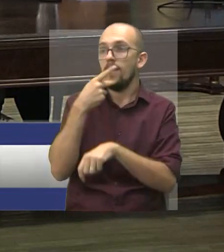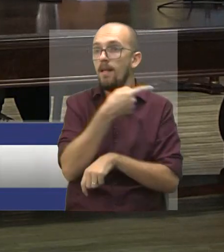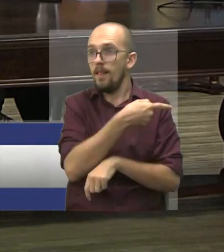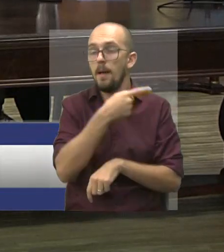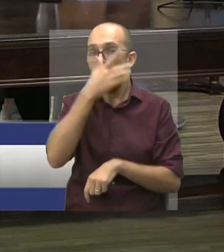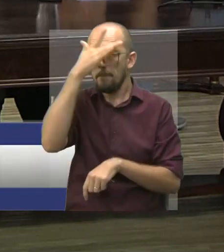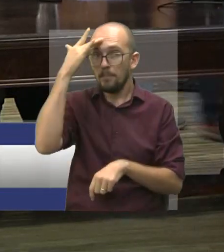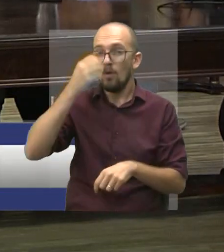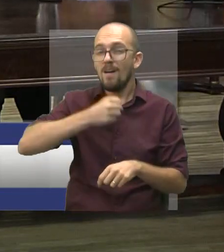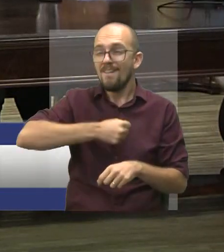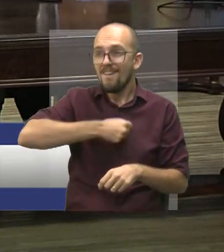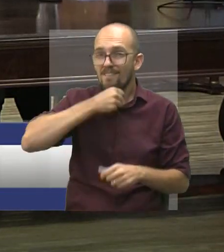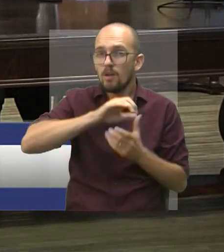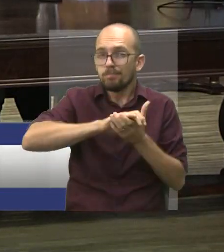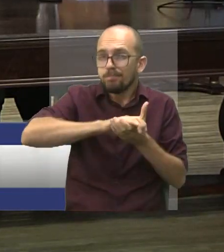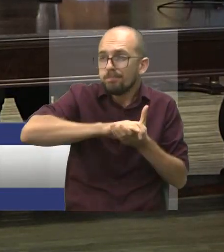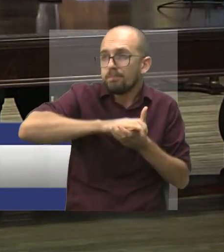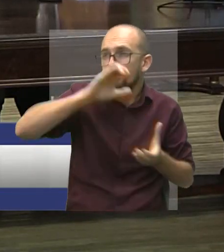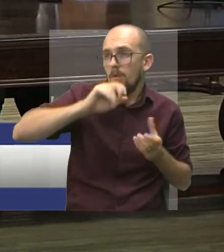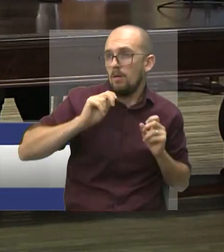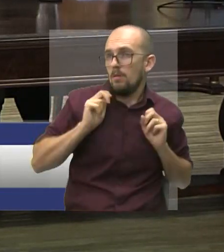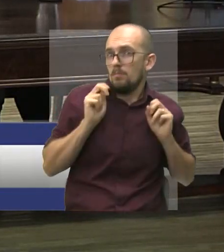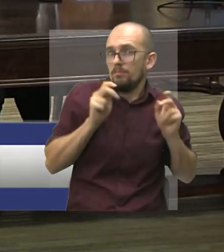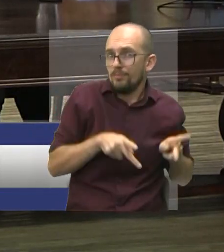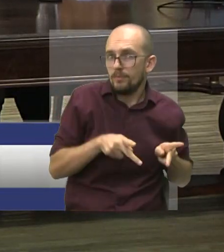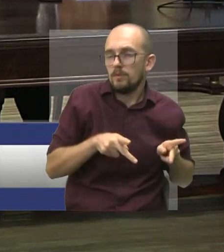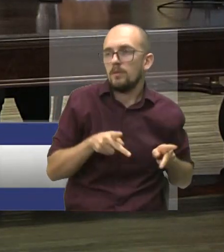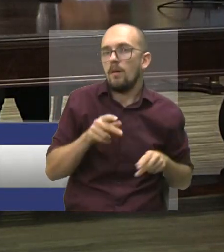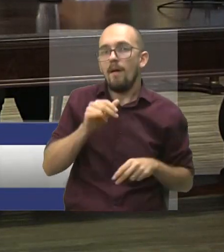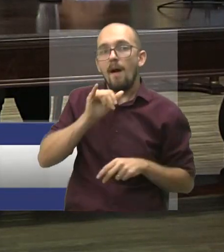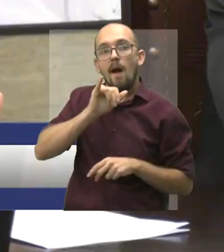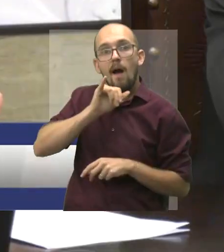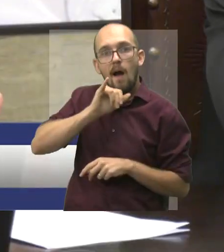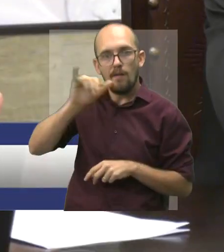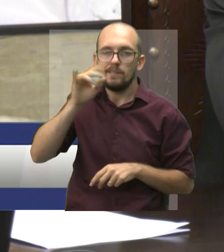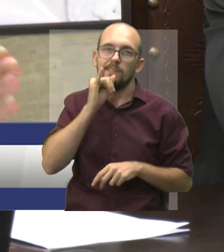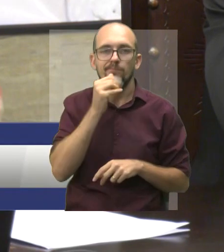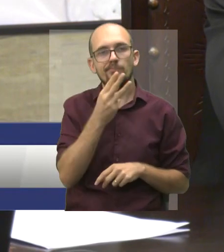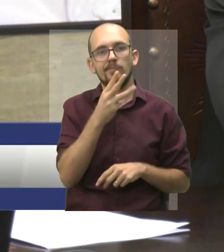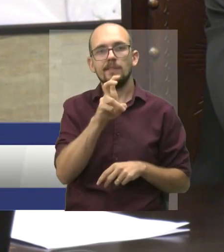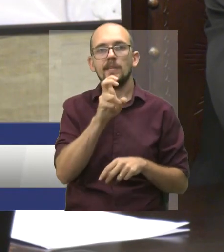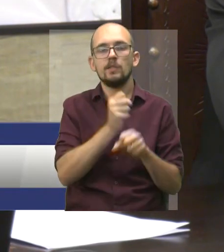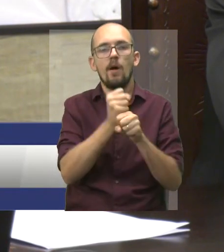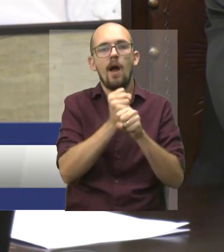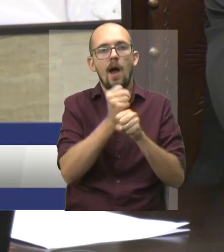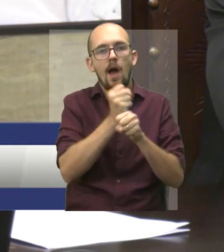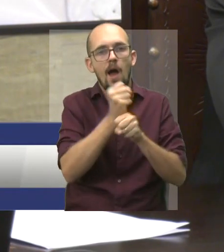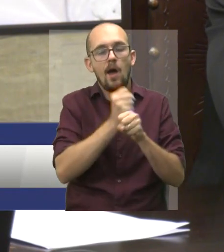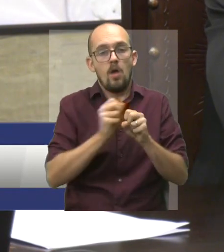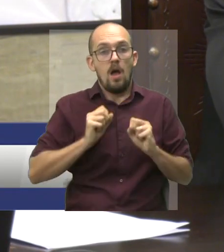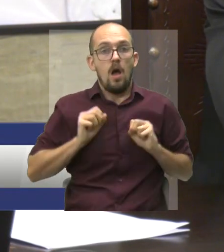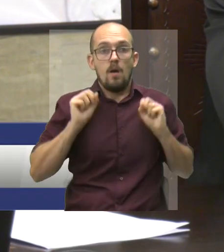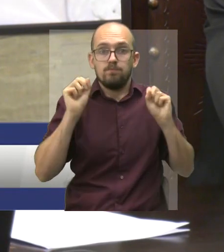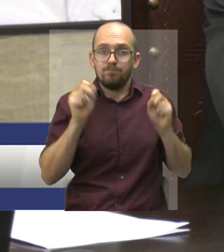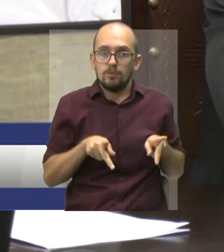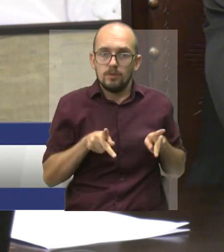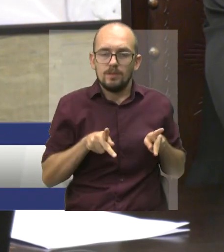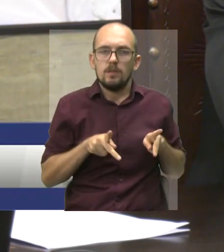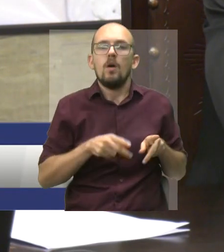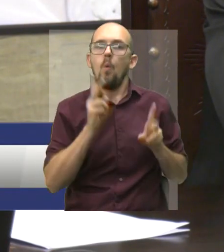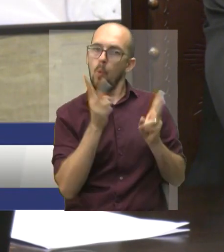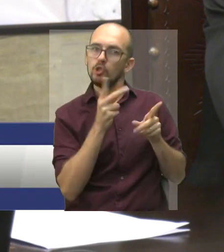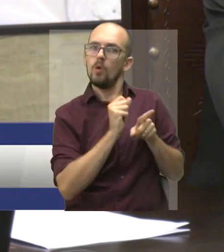Previdência Social, ou seja, pagou durante 35 anos, tá? Aposentou-se, ele continua pagando para a